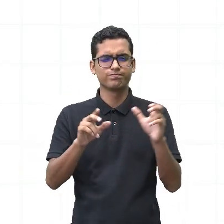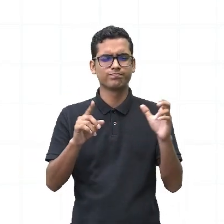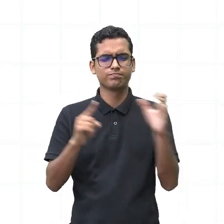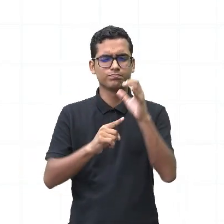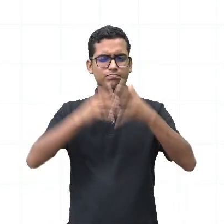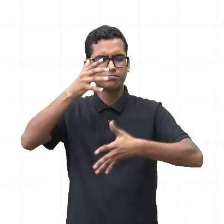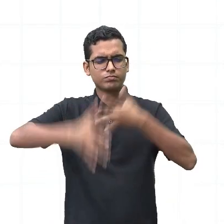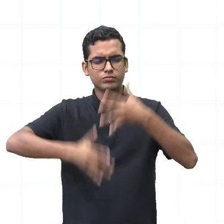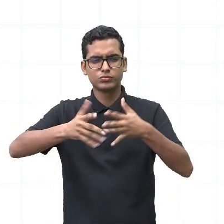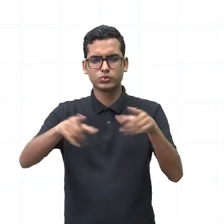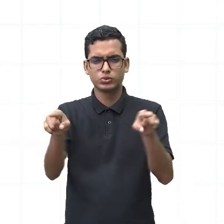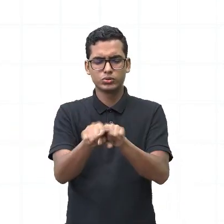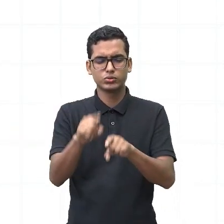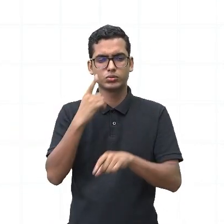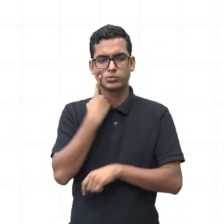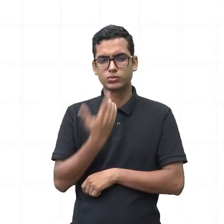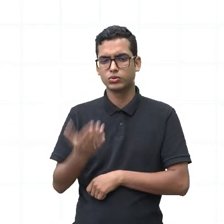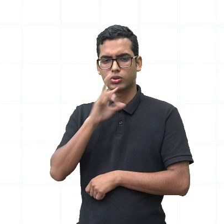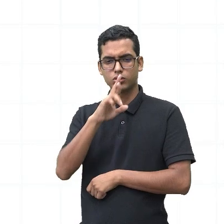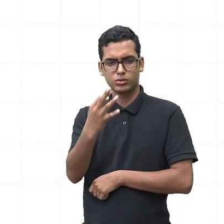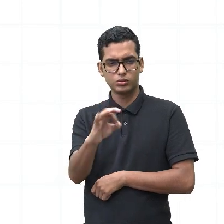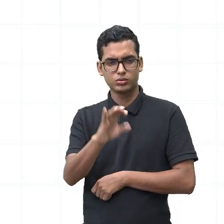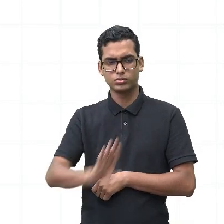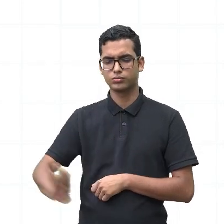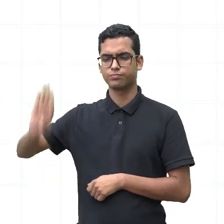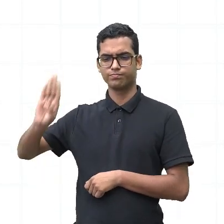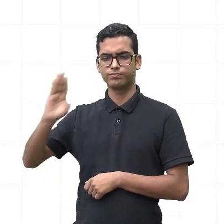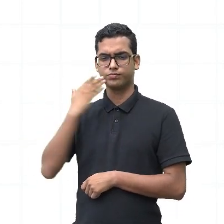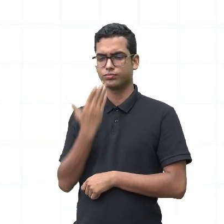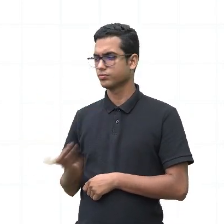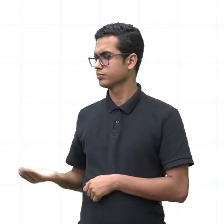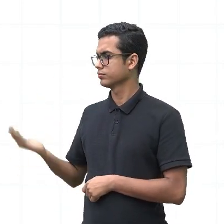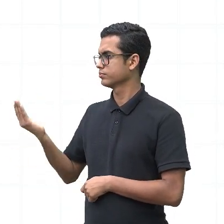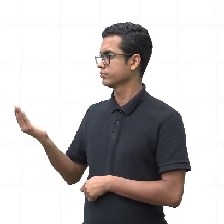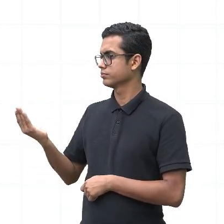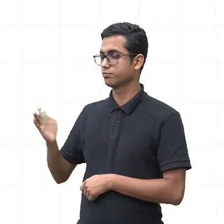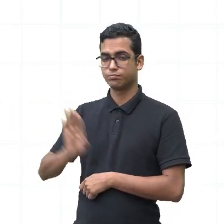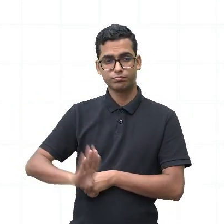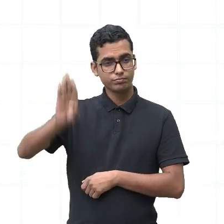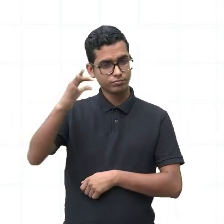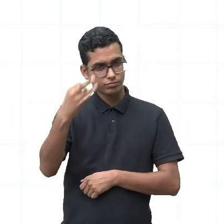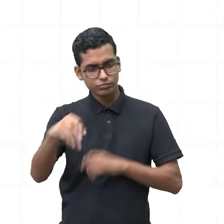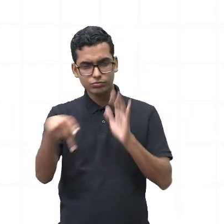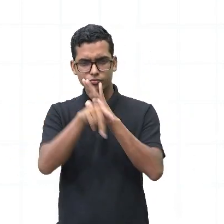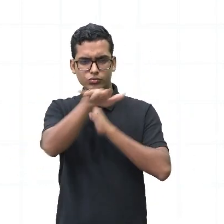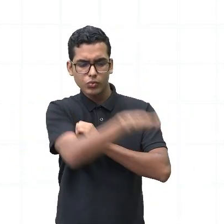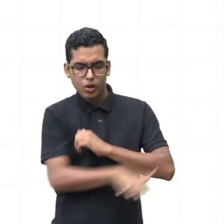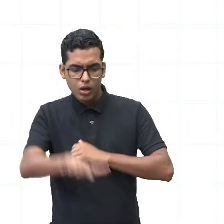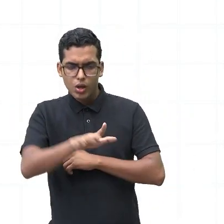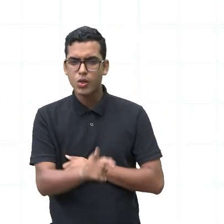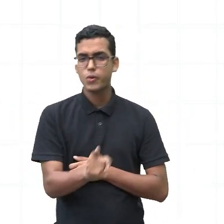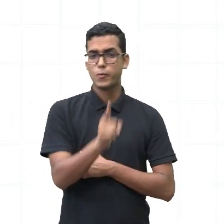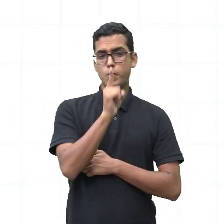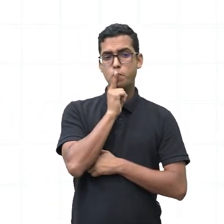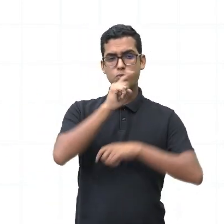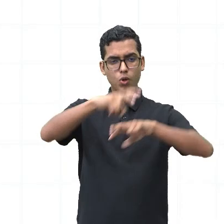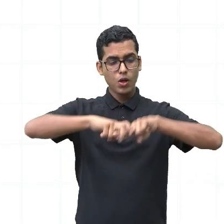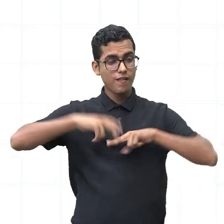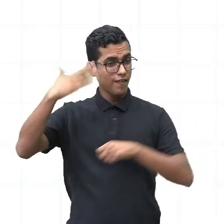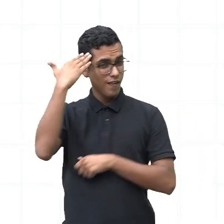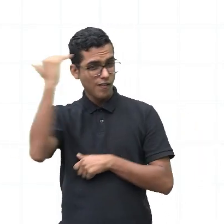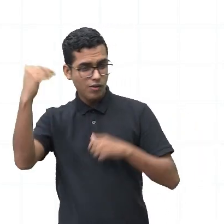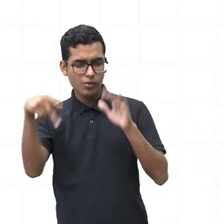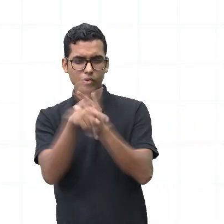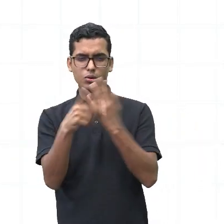resposta? É a letra B. Então, a zona de silêncio é conhecida por suas